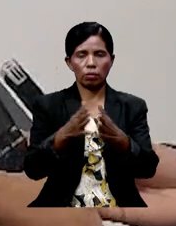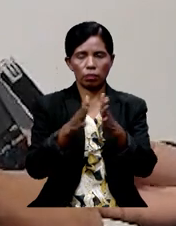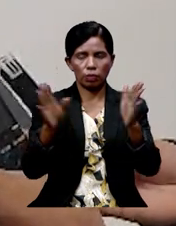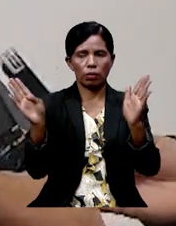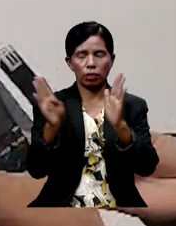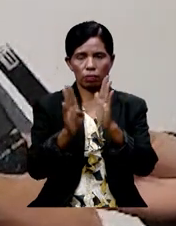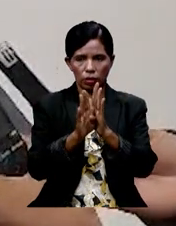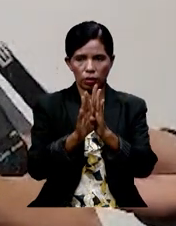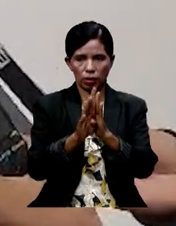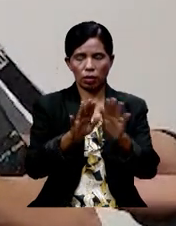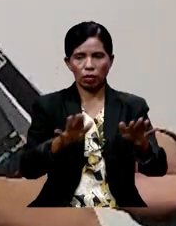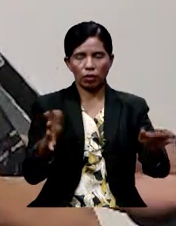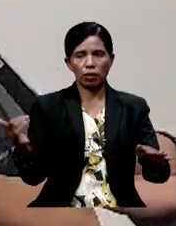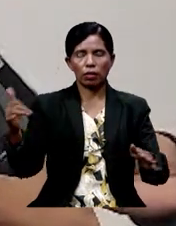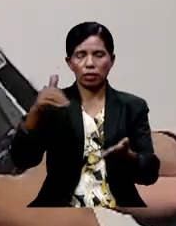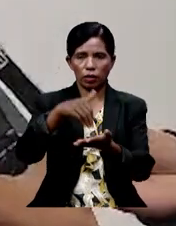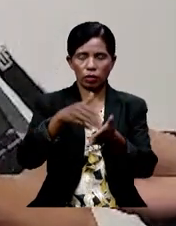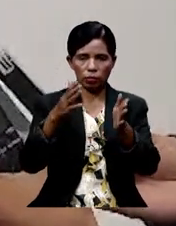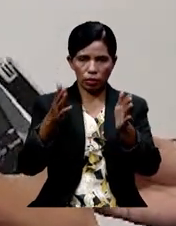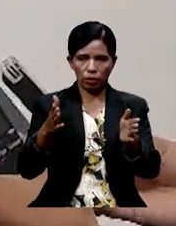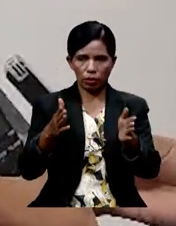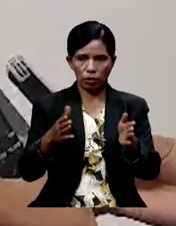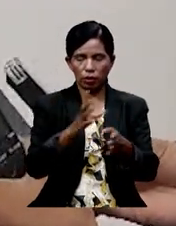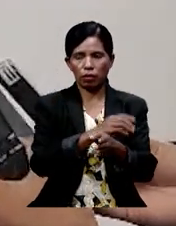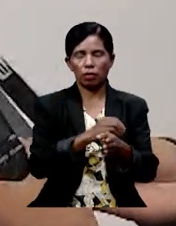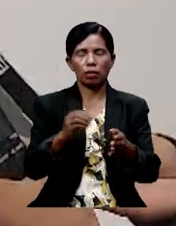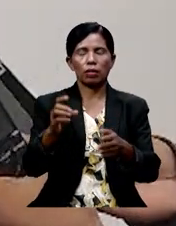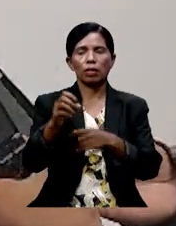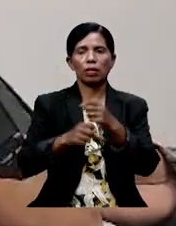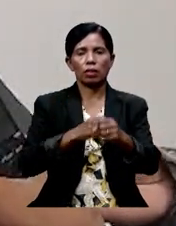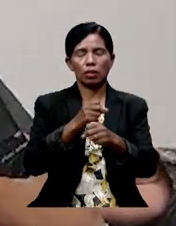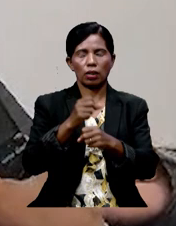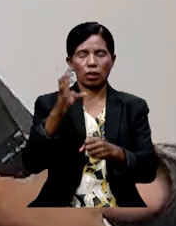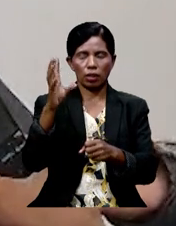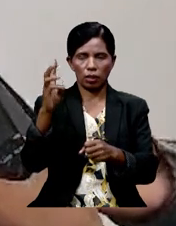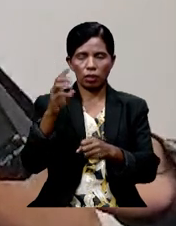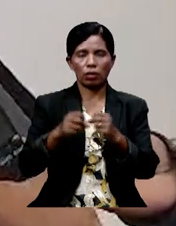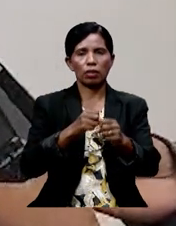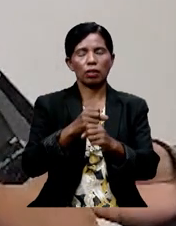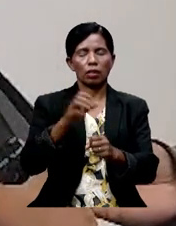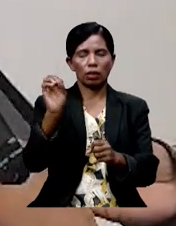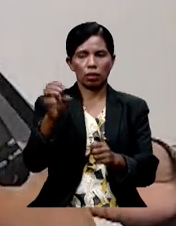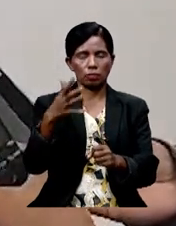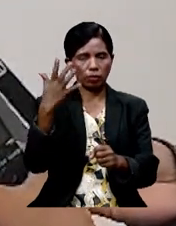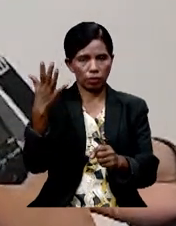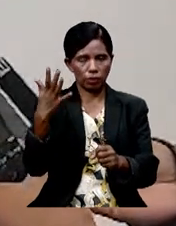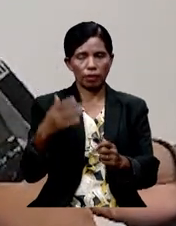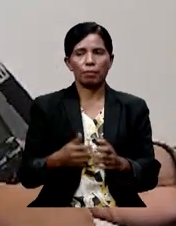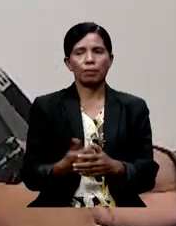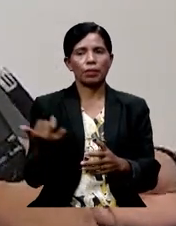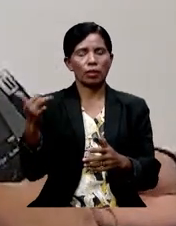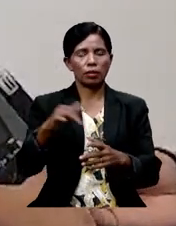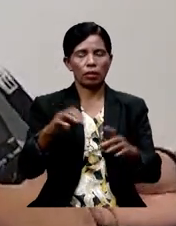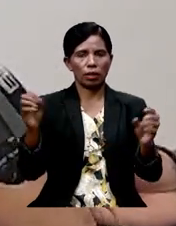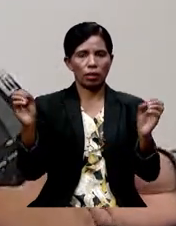baia la bari sira estudante lilio 6 anos to 14 anos ane sira ke la